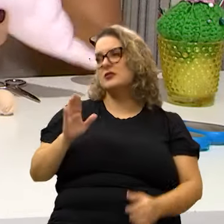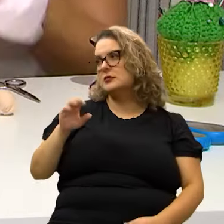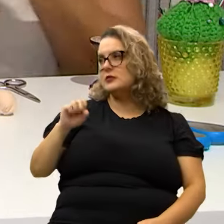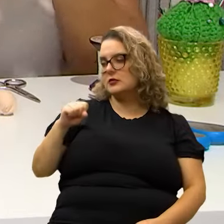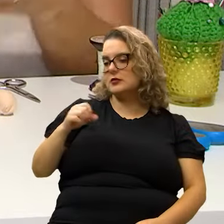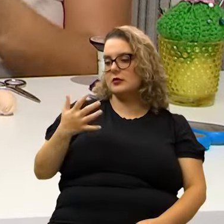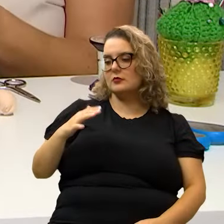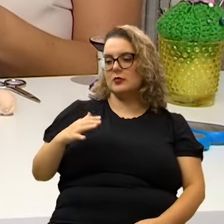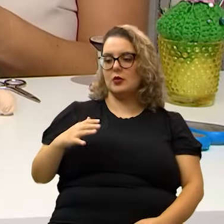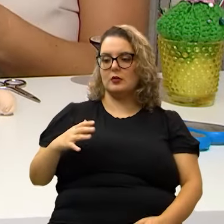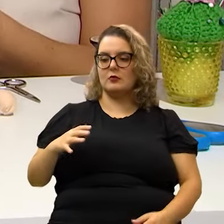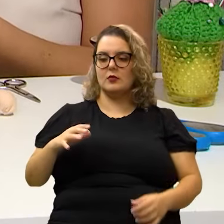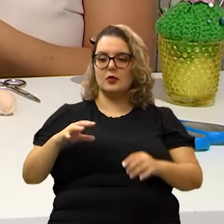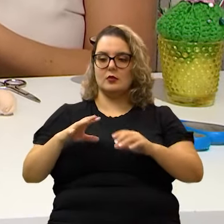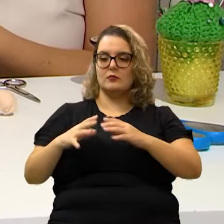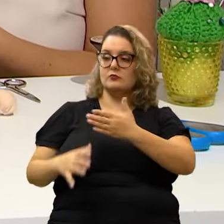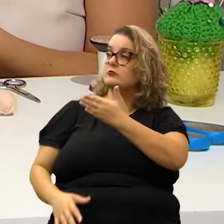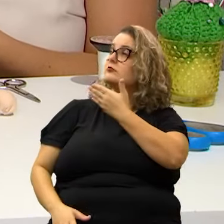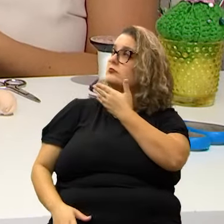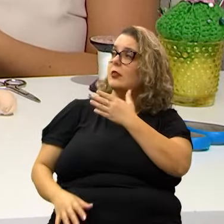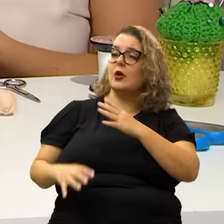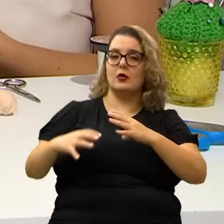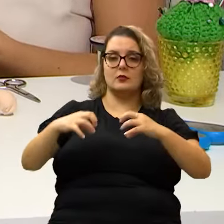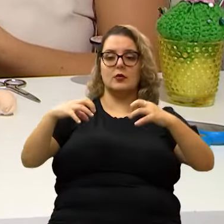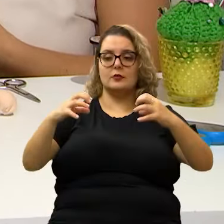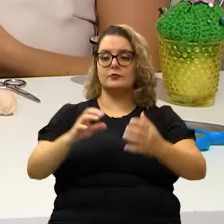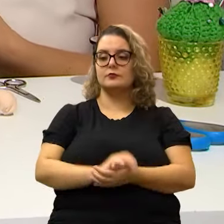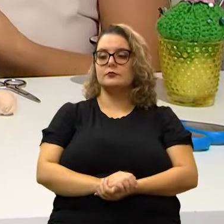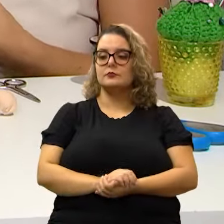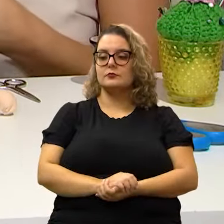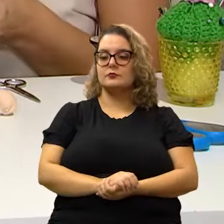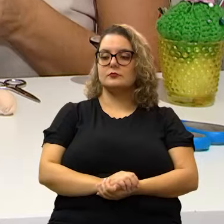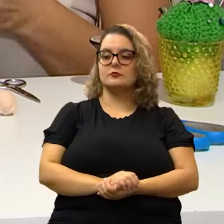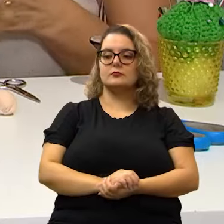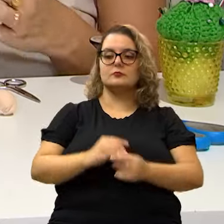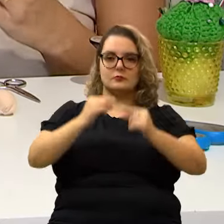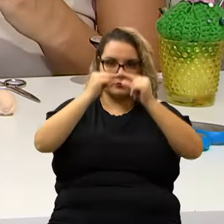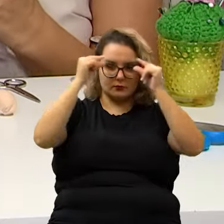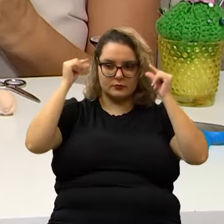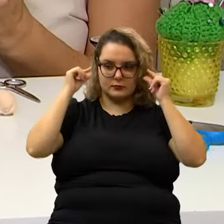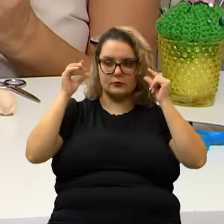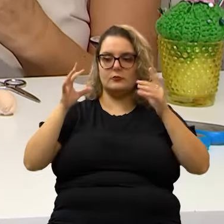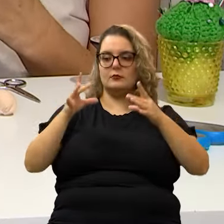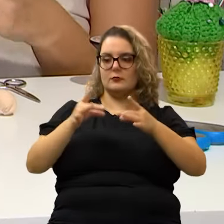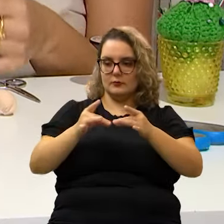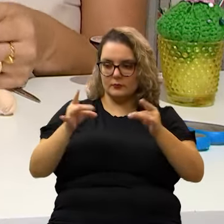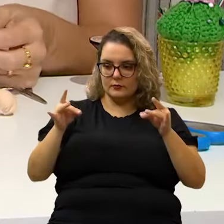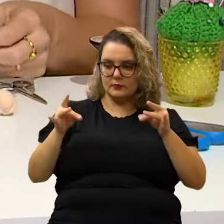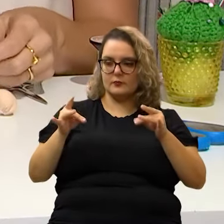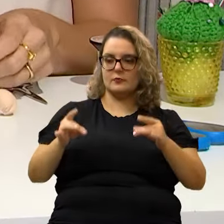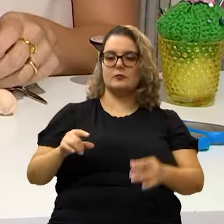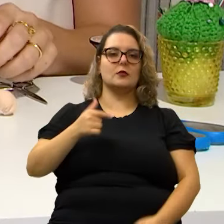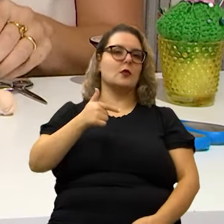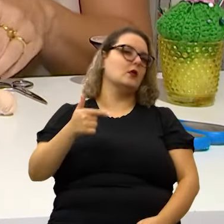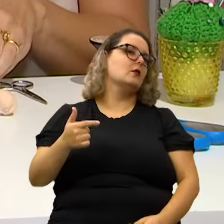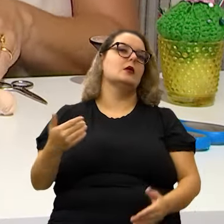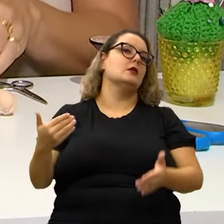de baixo, ele fica um pouquinho ainda sobrando, né? Pra eu ter o espaço pra eu colar depois aqui. Então, ele não vai chegar até o